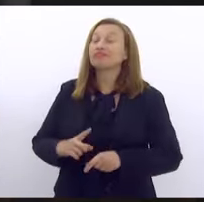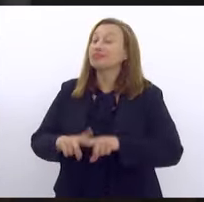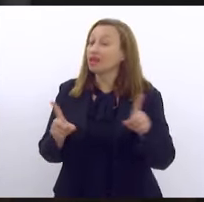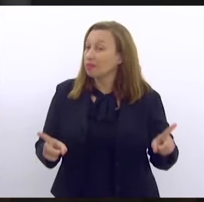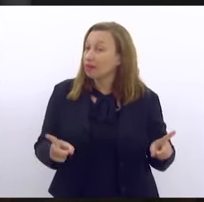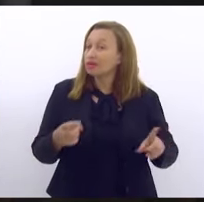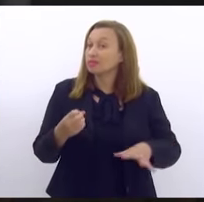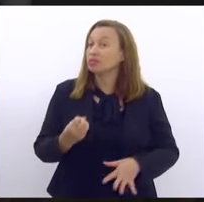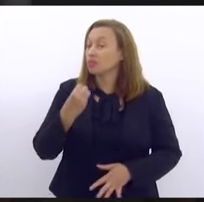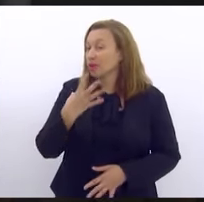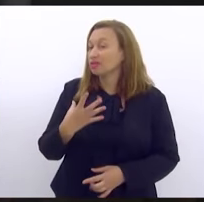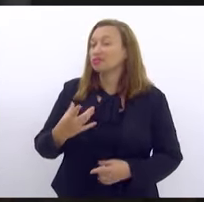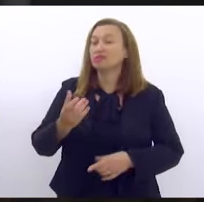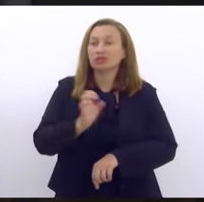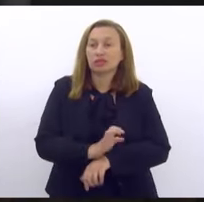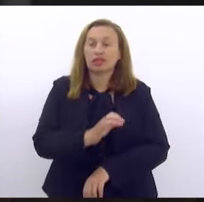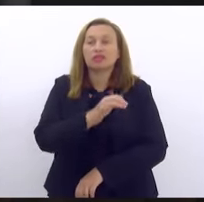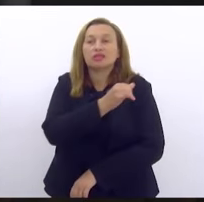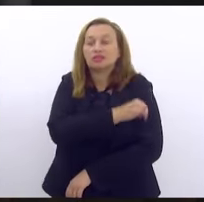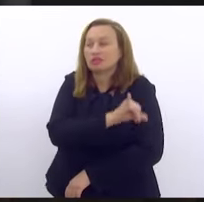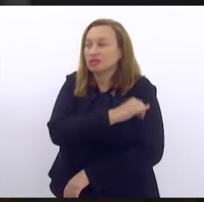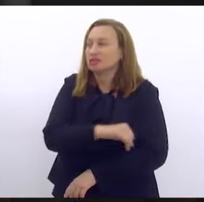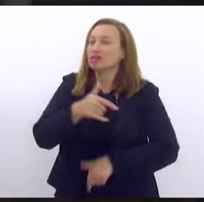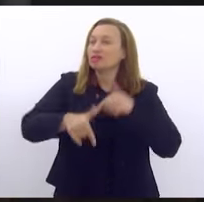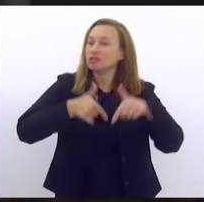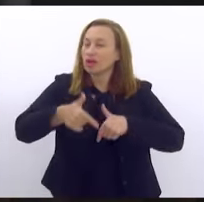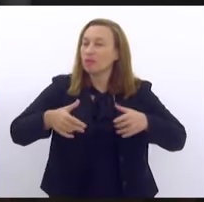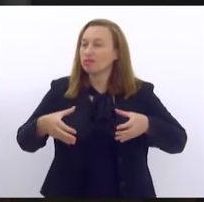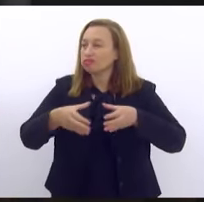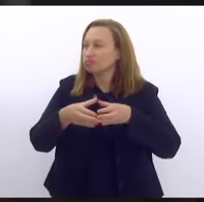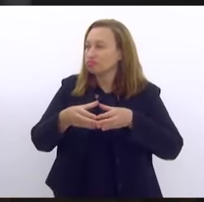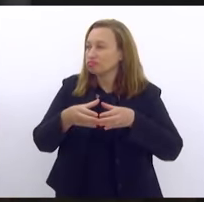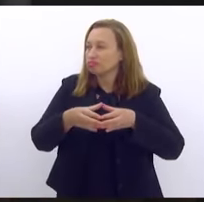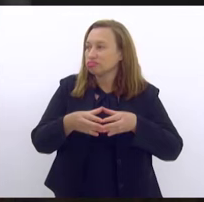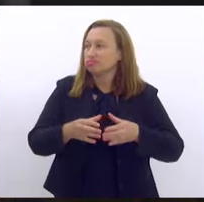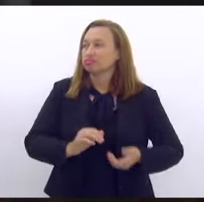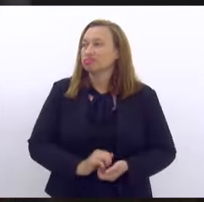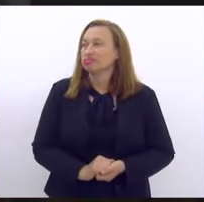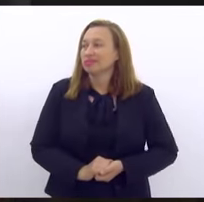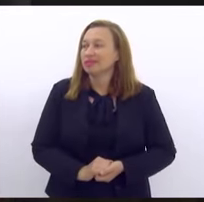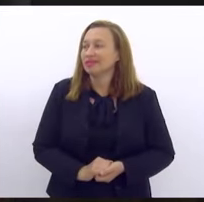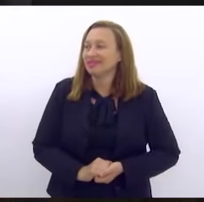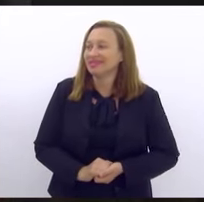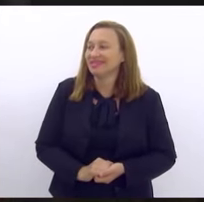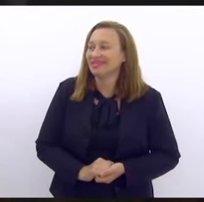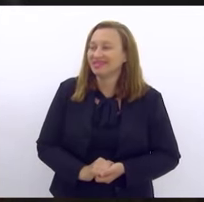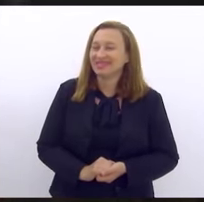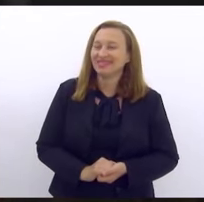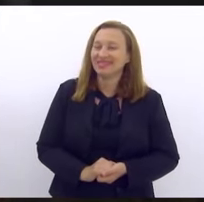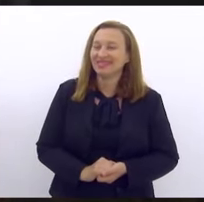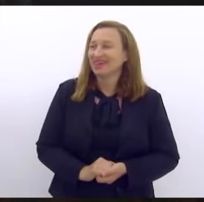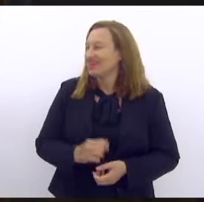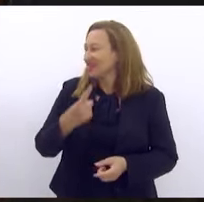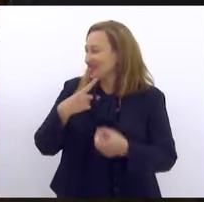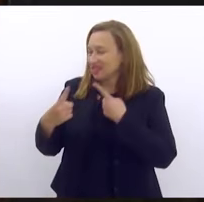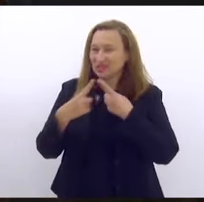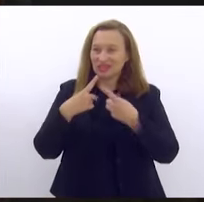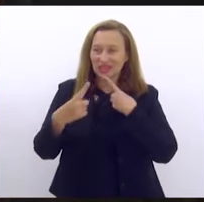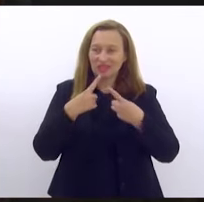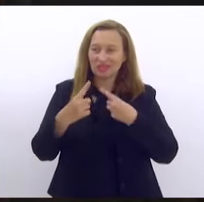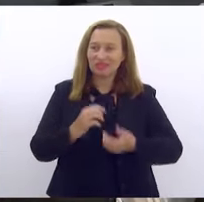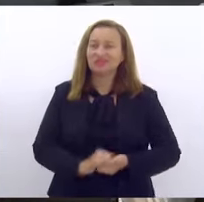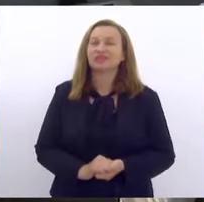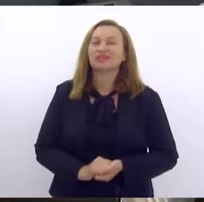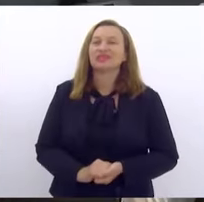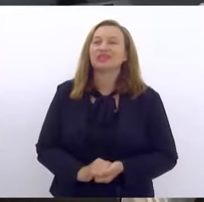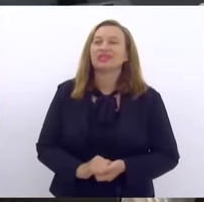para o bem do Estado do Rio de Janeiro, mais uma vez, um trabalho em equipe que deu muito certo. Muito obrigado aqui, antes de mais nada. Em discussão. Para discutir,